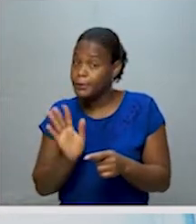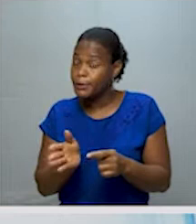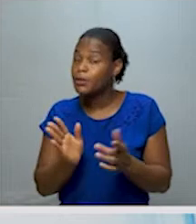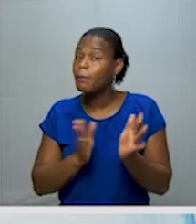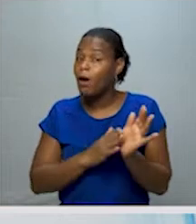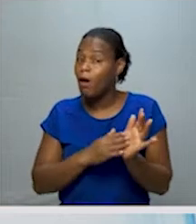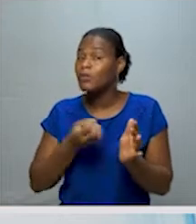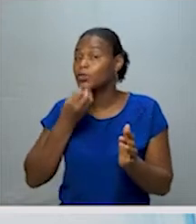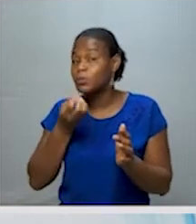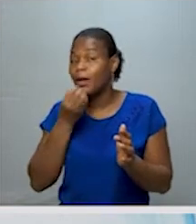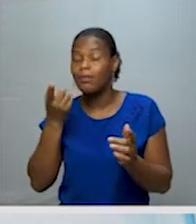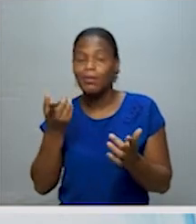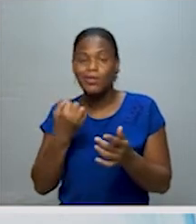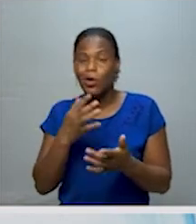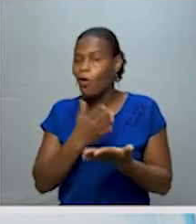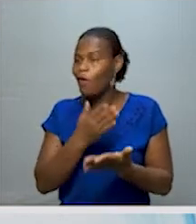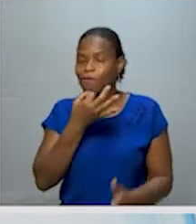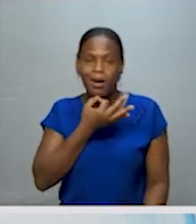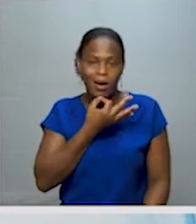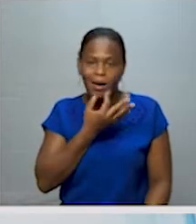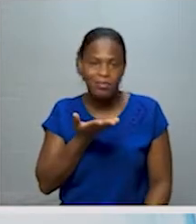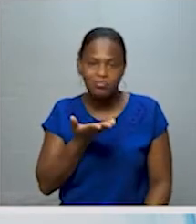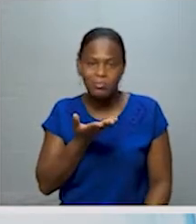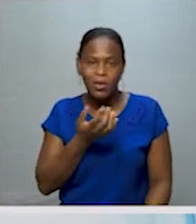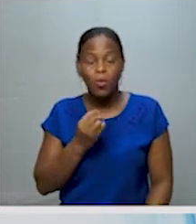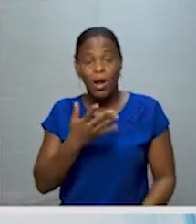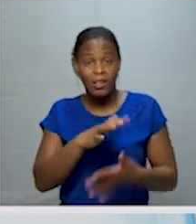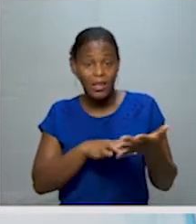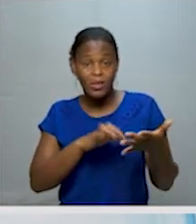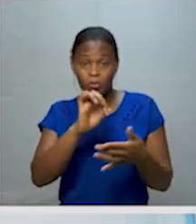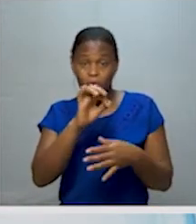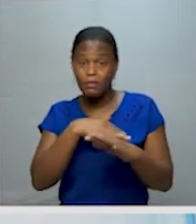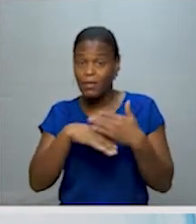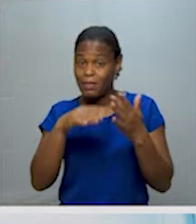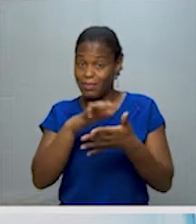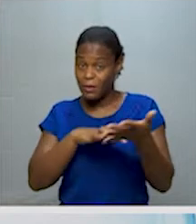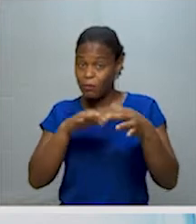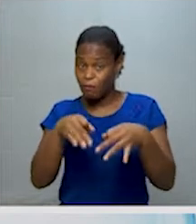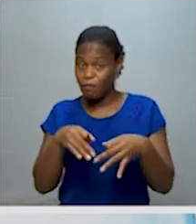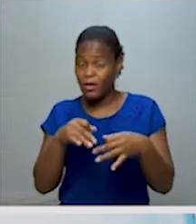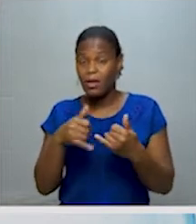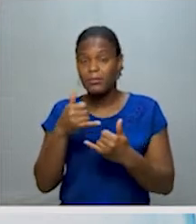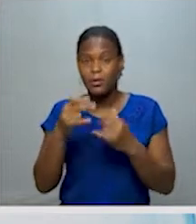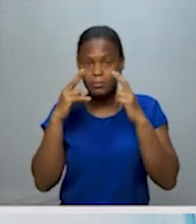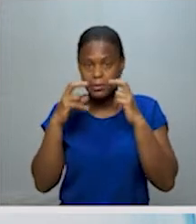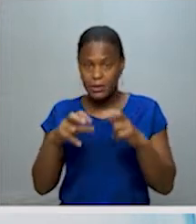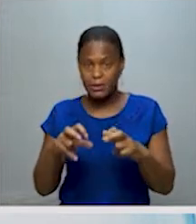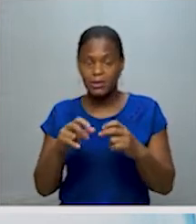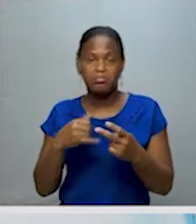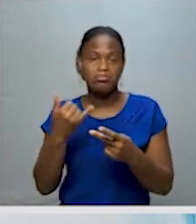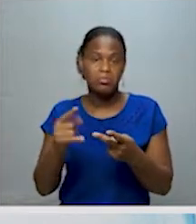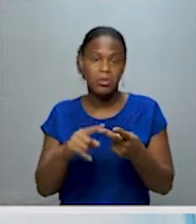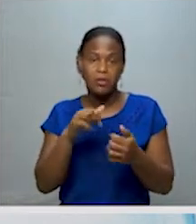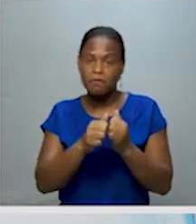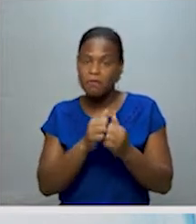fundamento. É preciso não só falar. Porque quando você produz o seu texto final, digamos assim, depois da pesquisa, depois